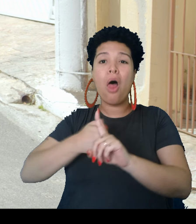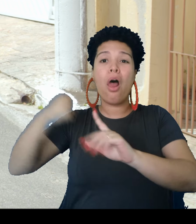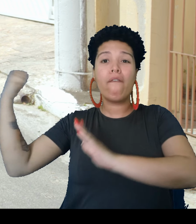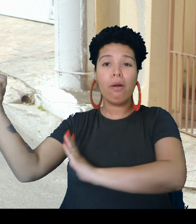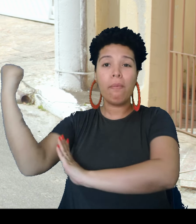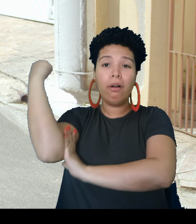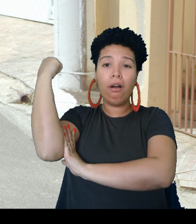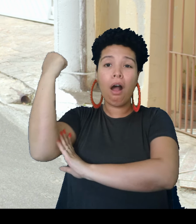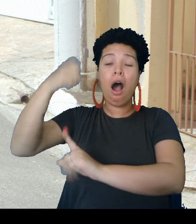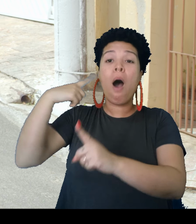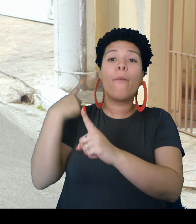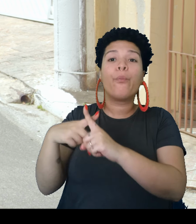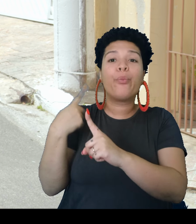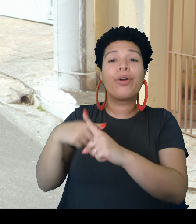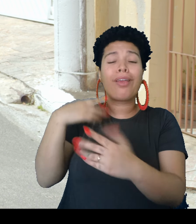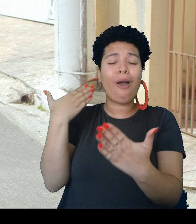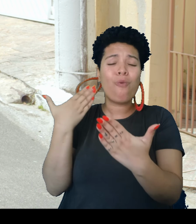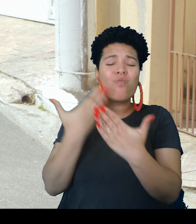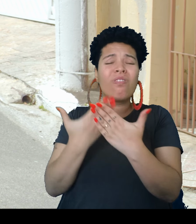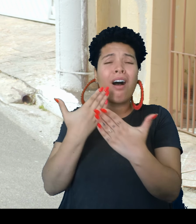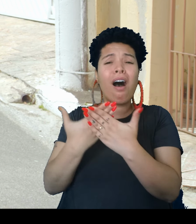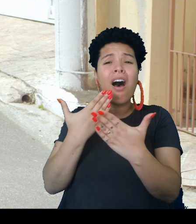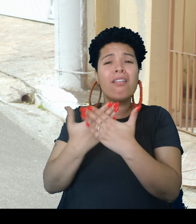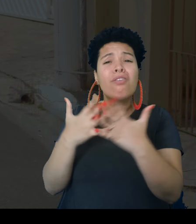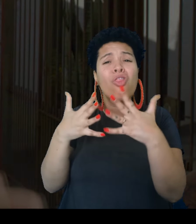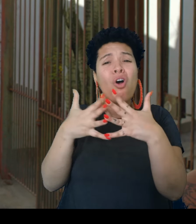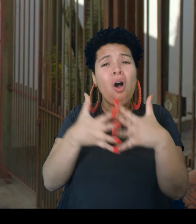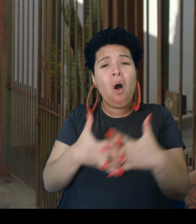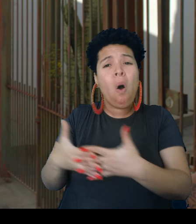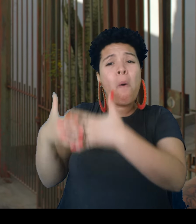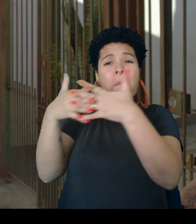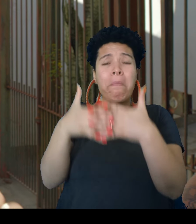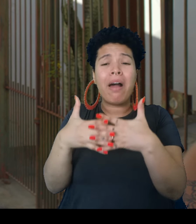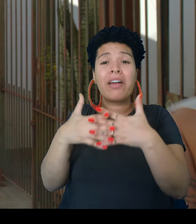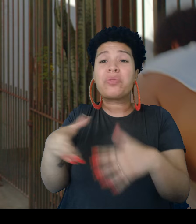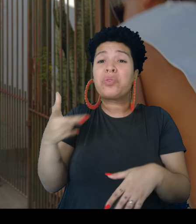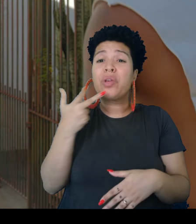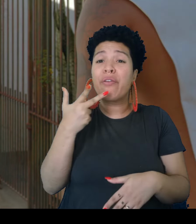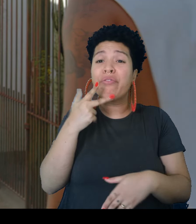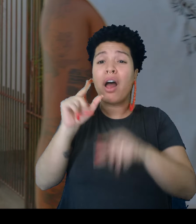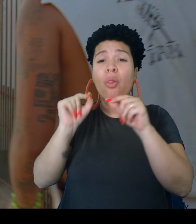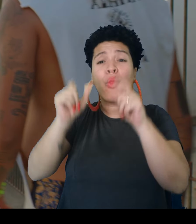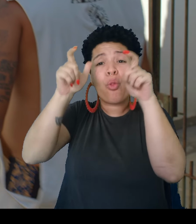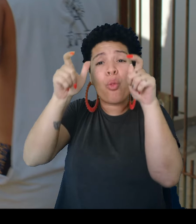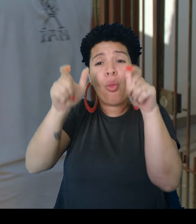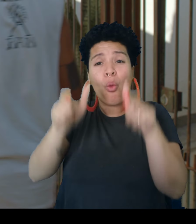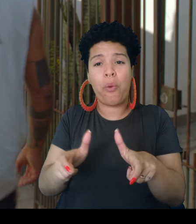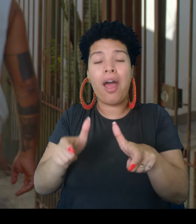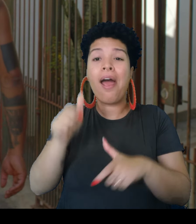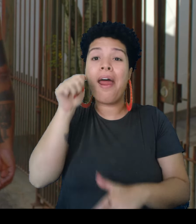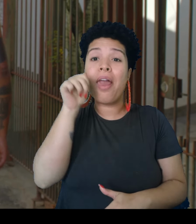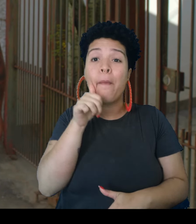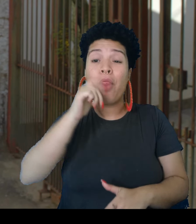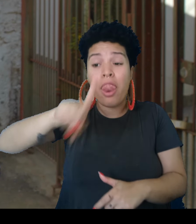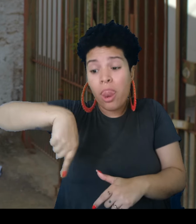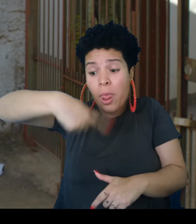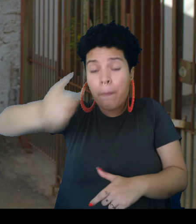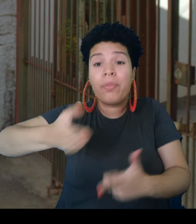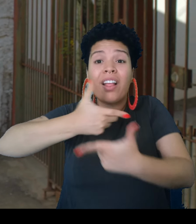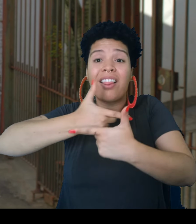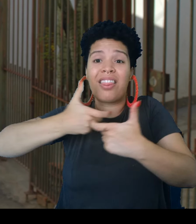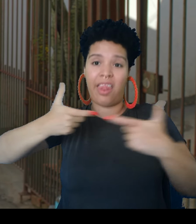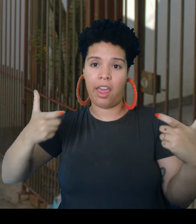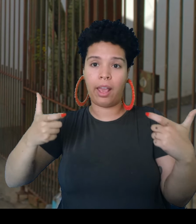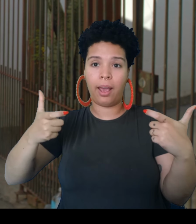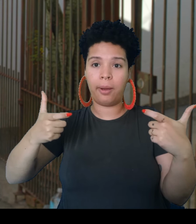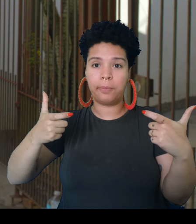a falta de liberdade e o lugar da mulher no pós-guerra. Esse livro, obviamente, desagradou o conservadorismo, mas